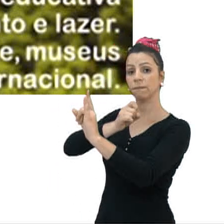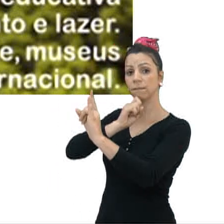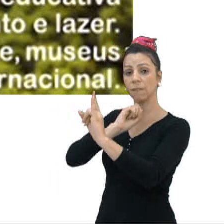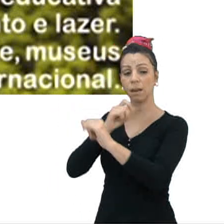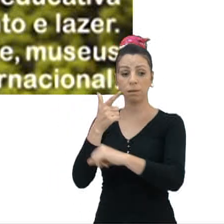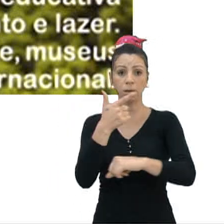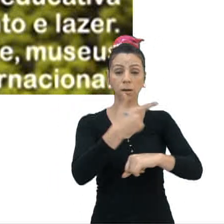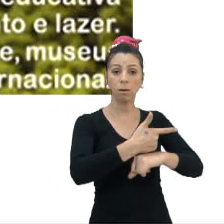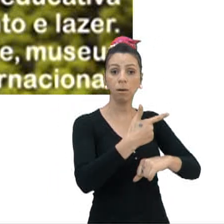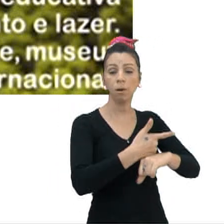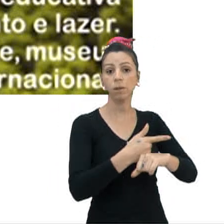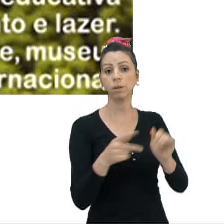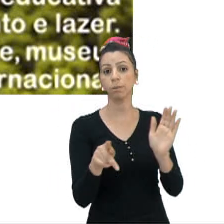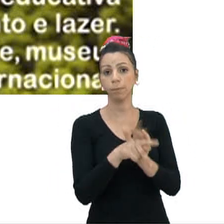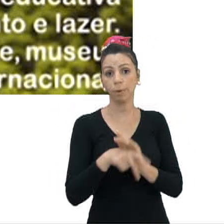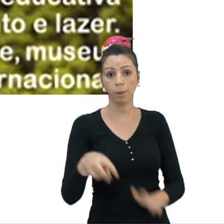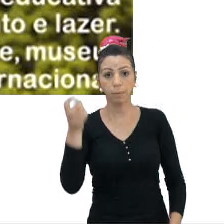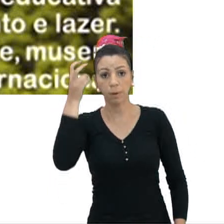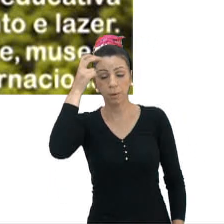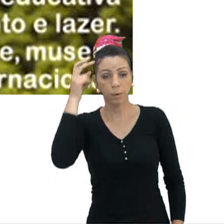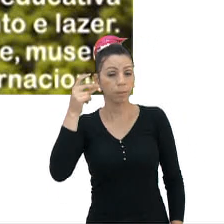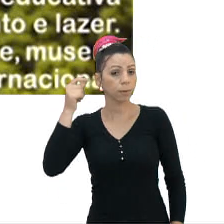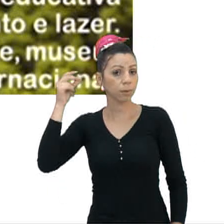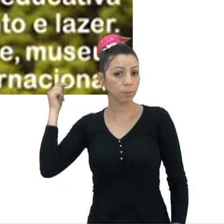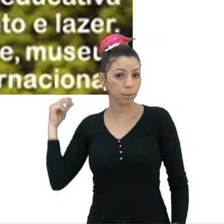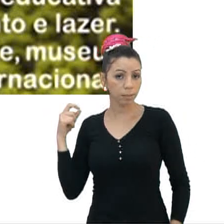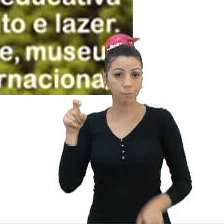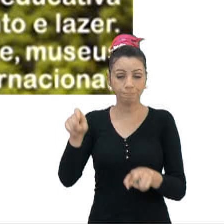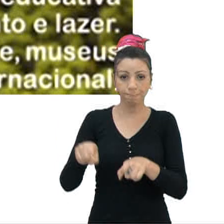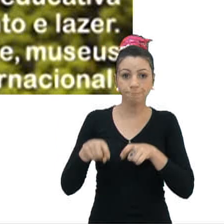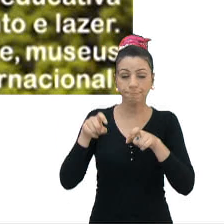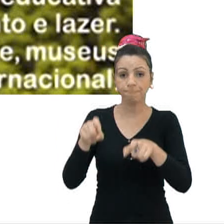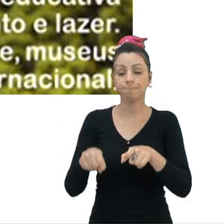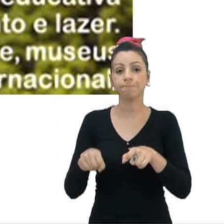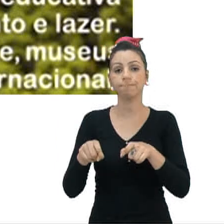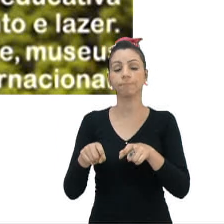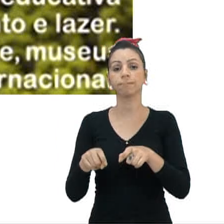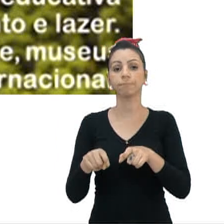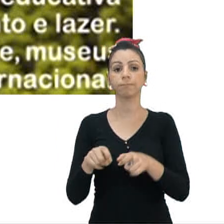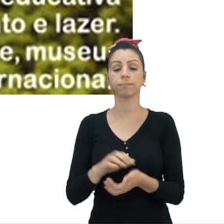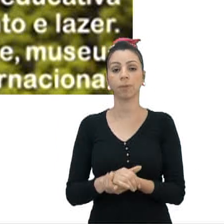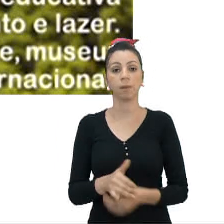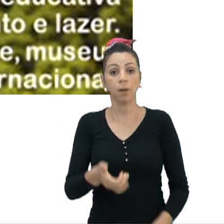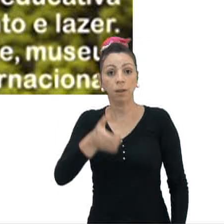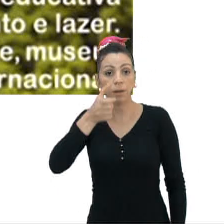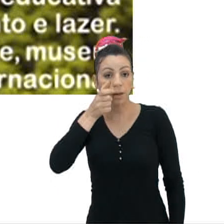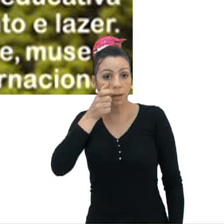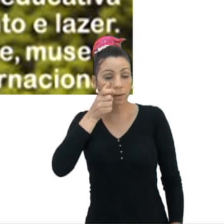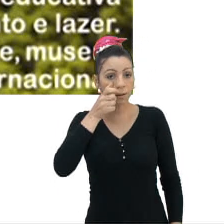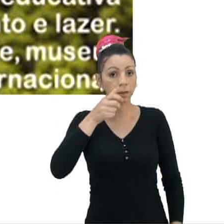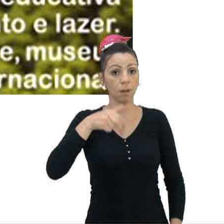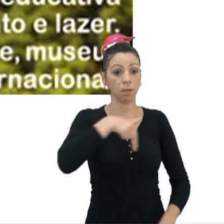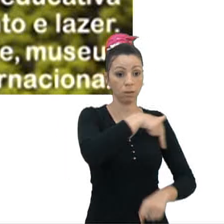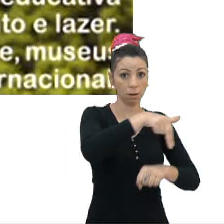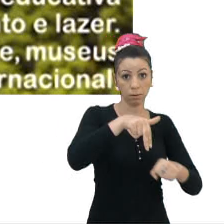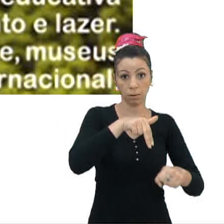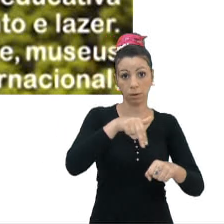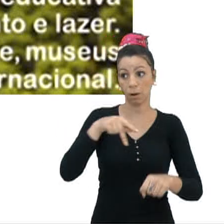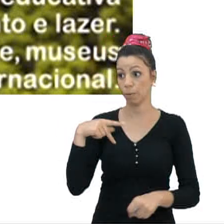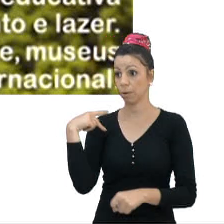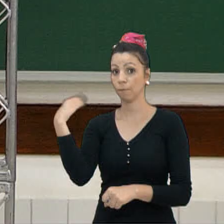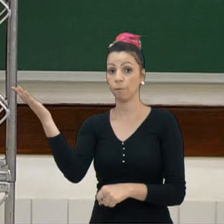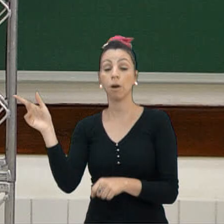arte, museus e sítios arqueológicos de interesse nacional e internacional. Olha só quanta coisa